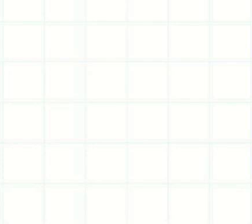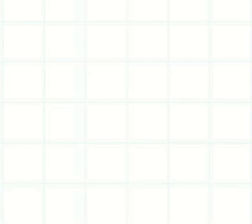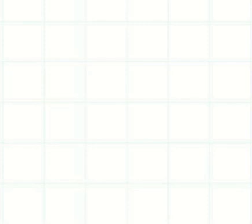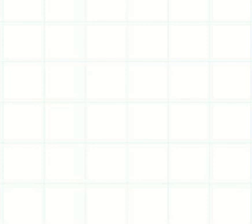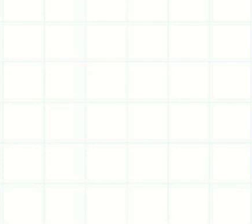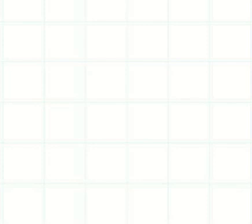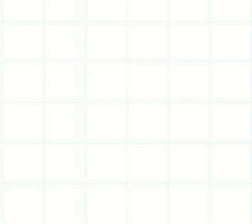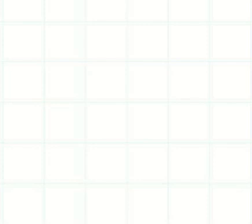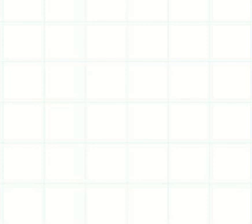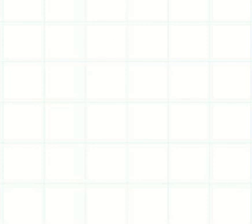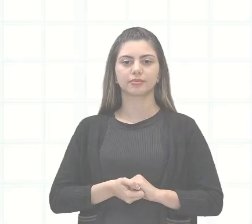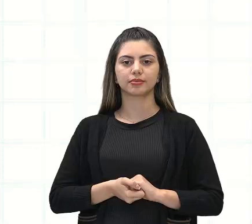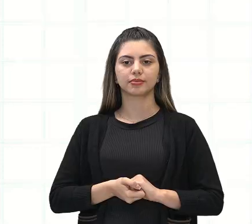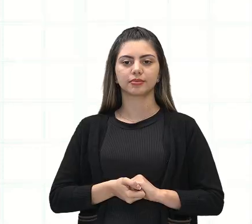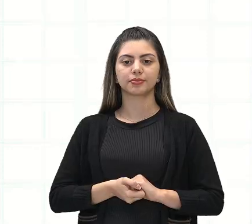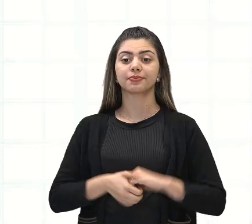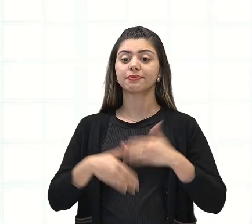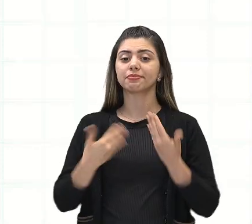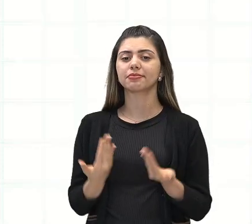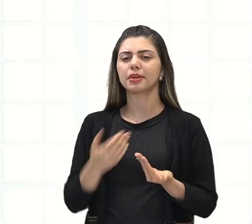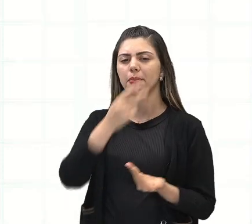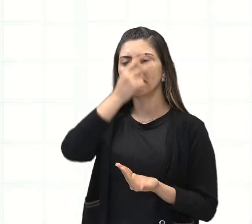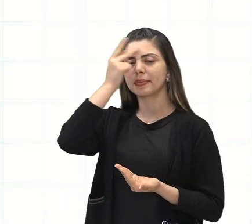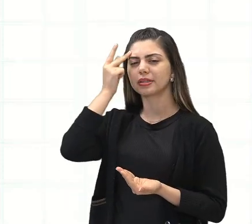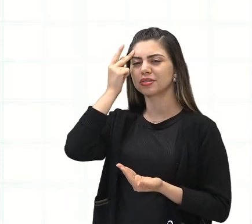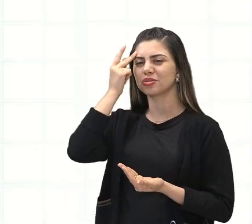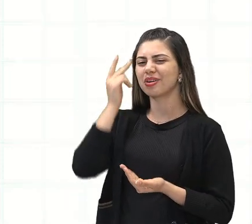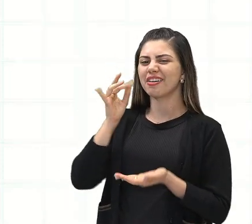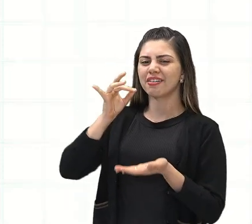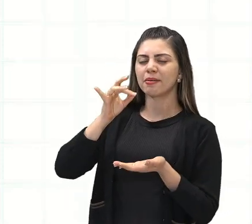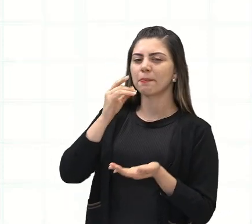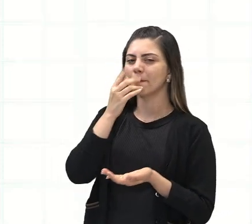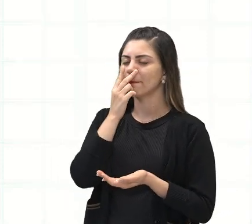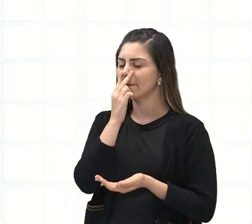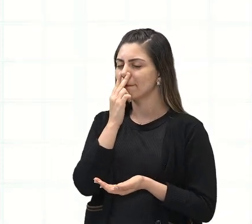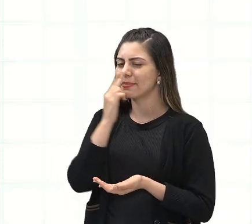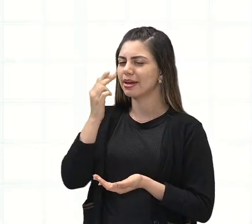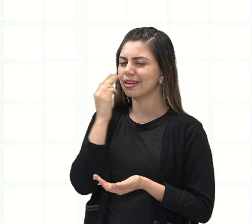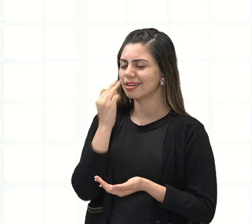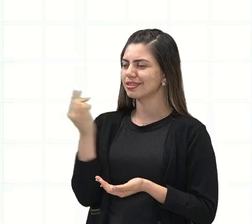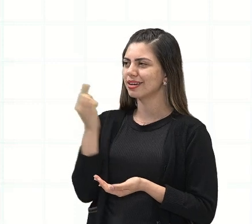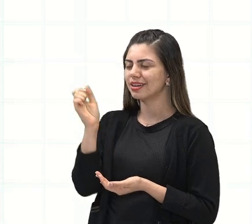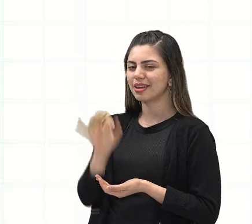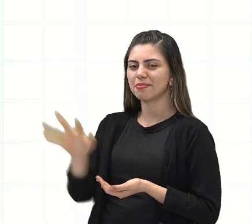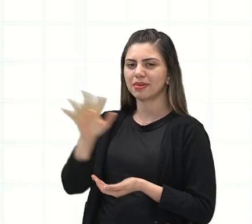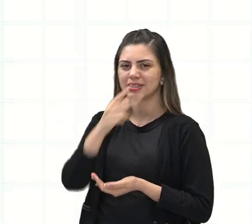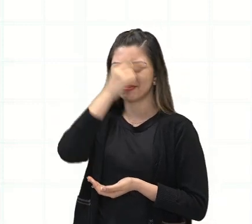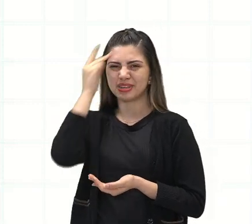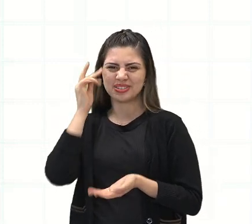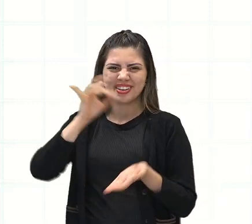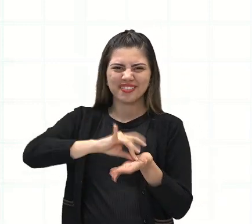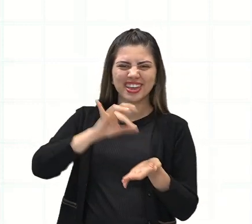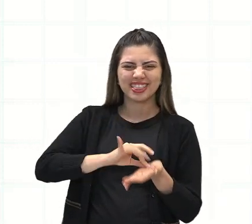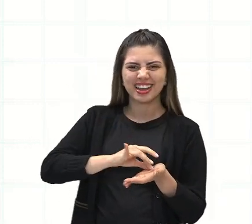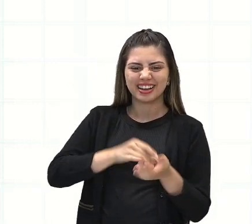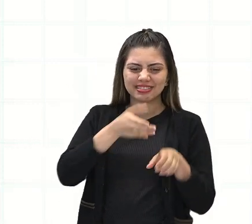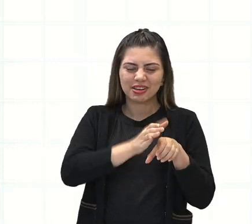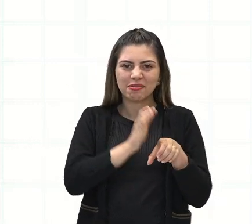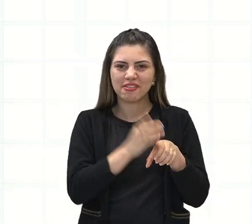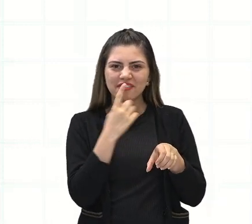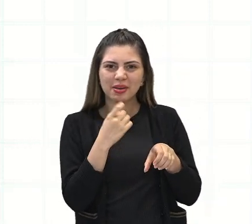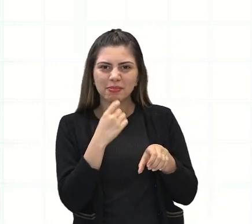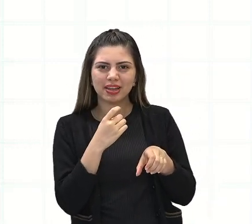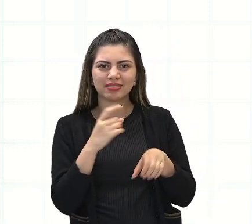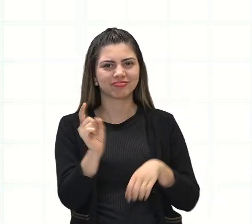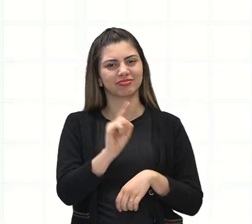e você é o tomate. Mas a pessoa é literalmente um tomate? Na imagem, sim, Mas a ideia é dizer que você é como um tomate.